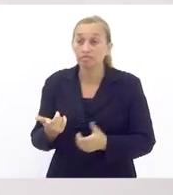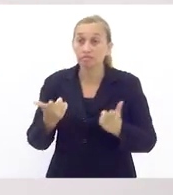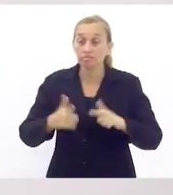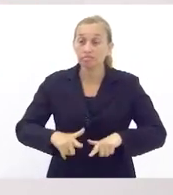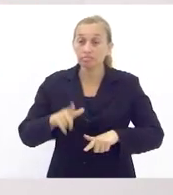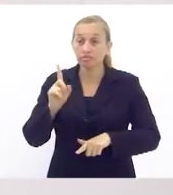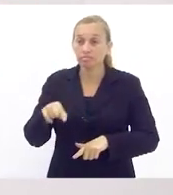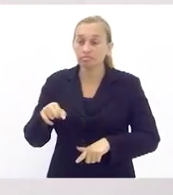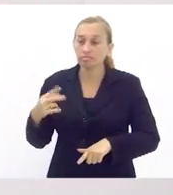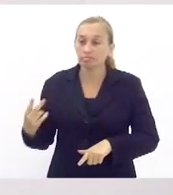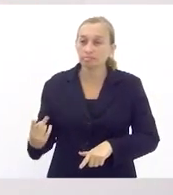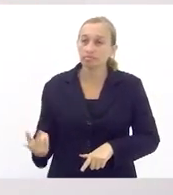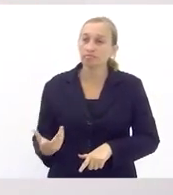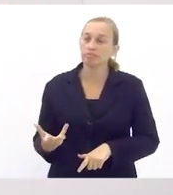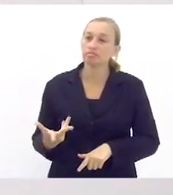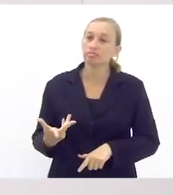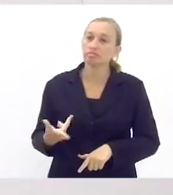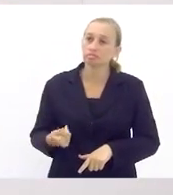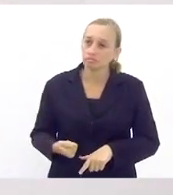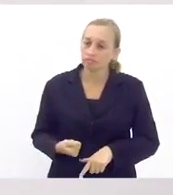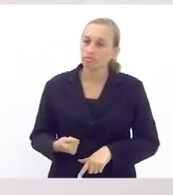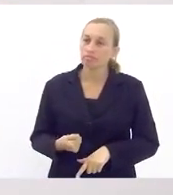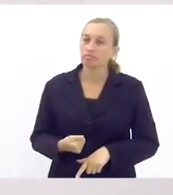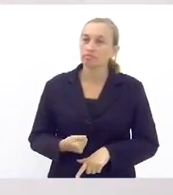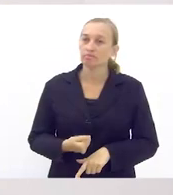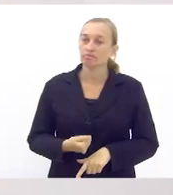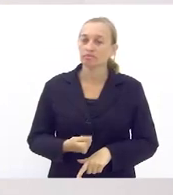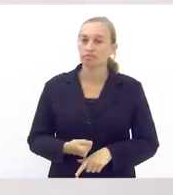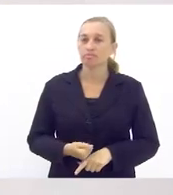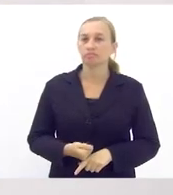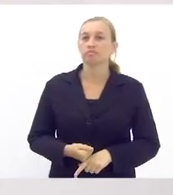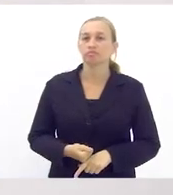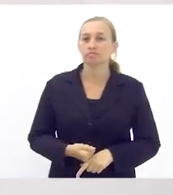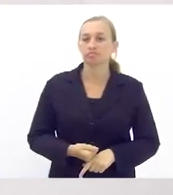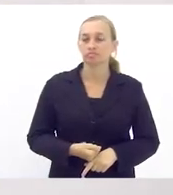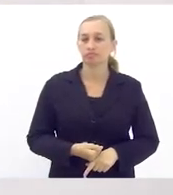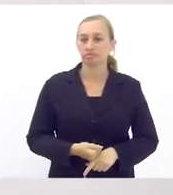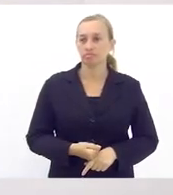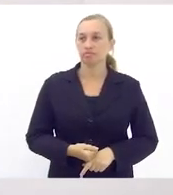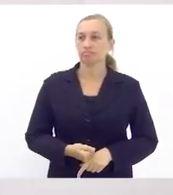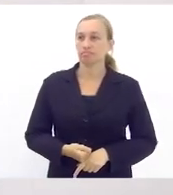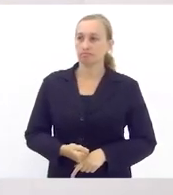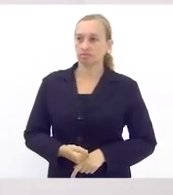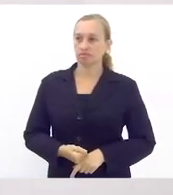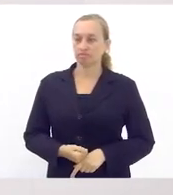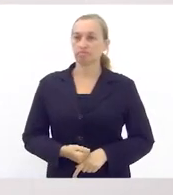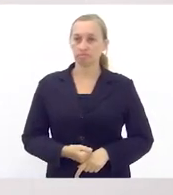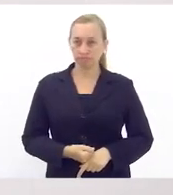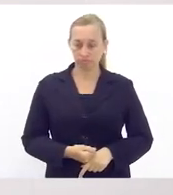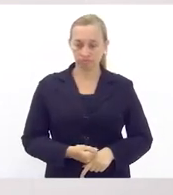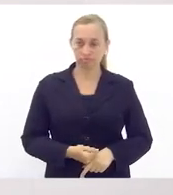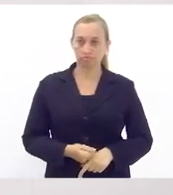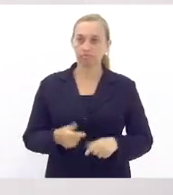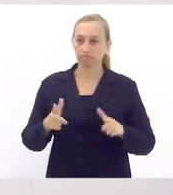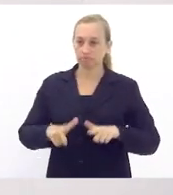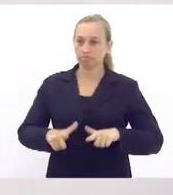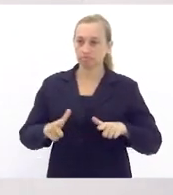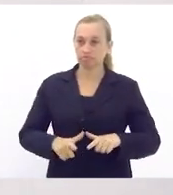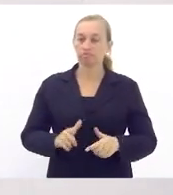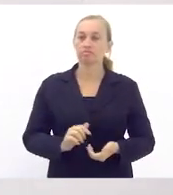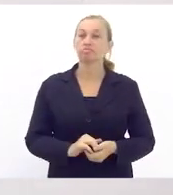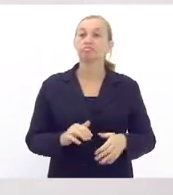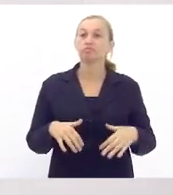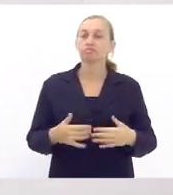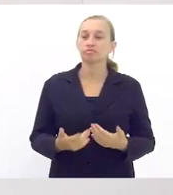que ela sempre mereceu e sempre e sempre quis estar e sempre né mereceu estar nesse lugar de destaque